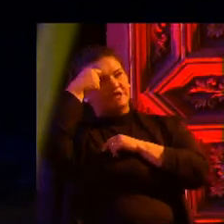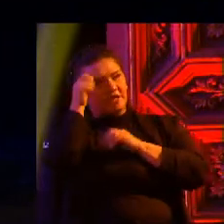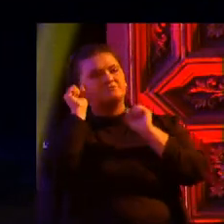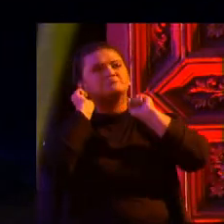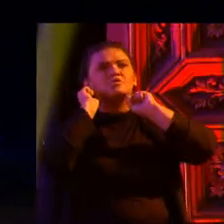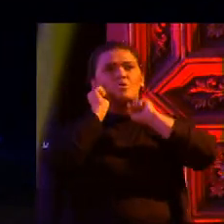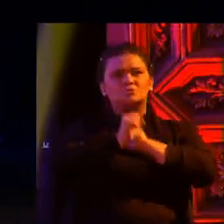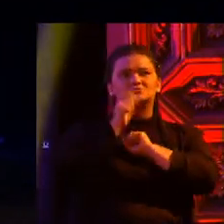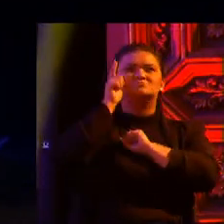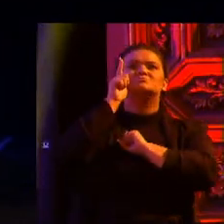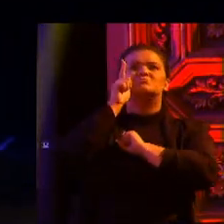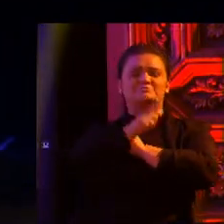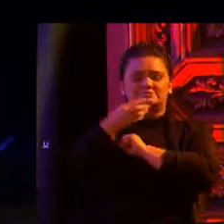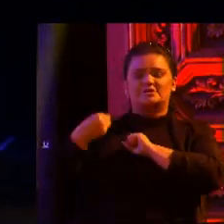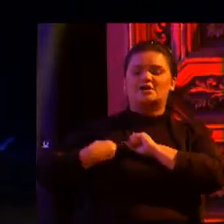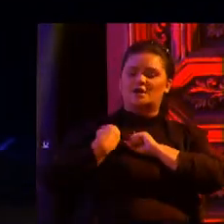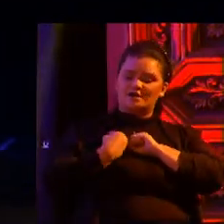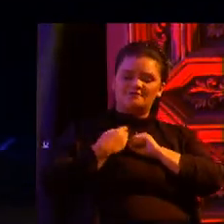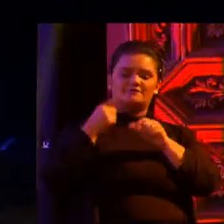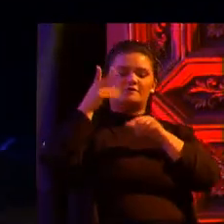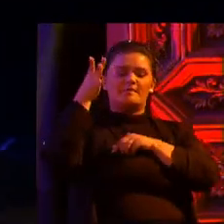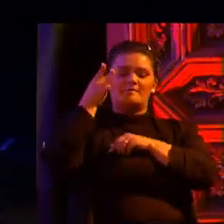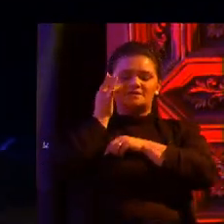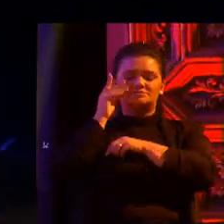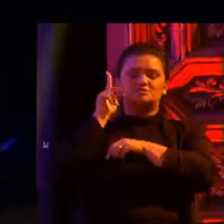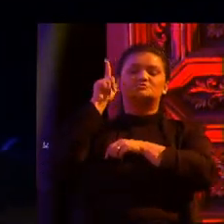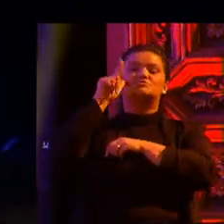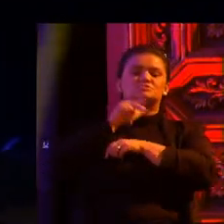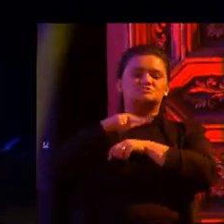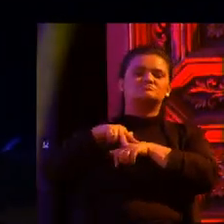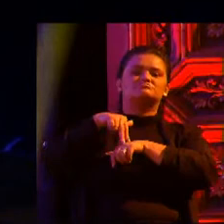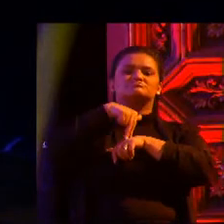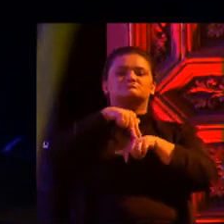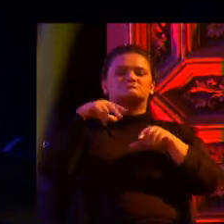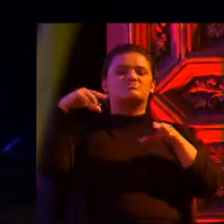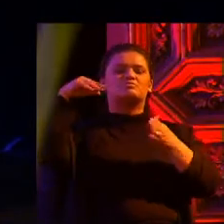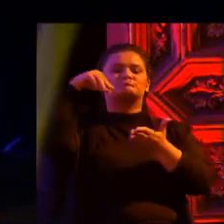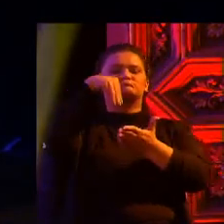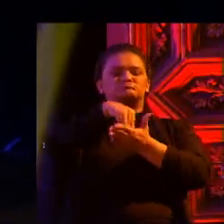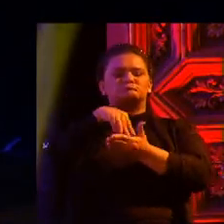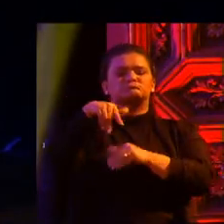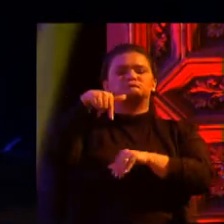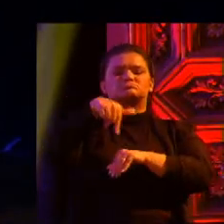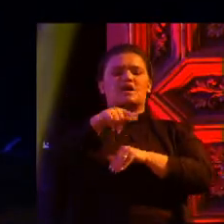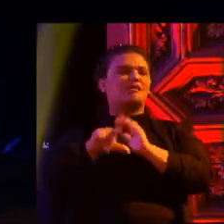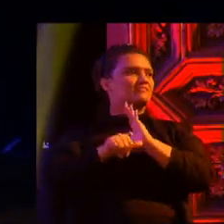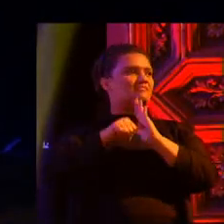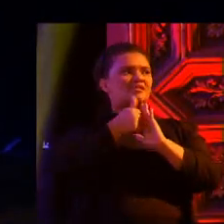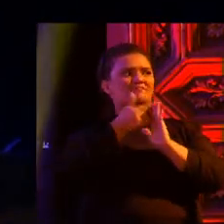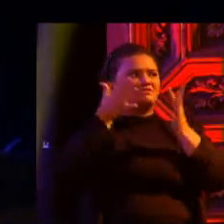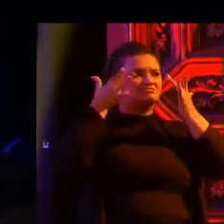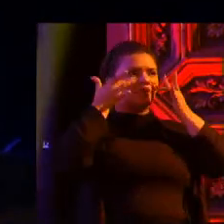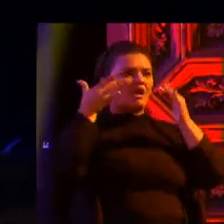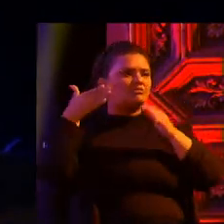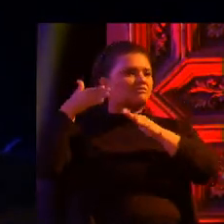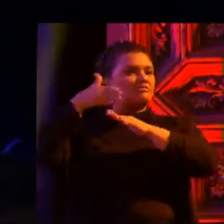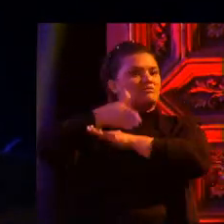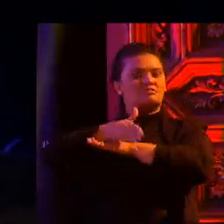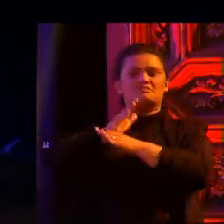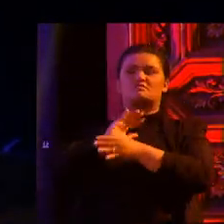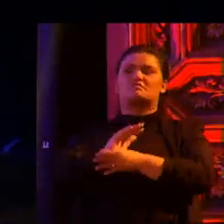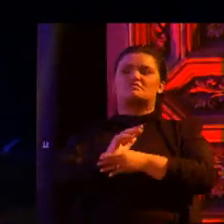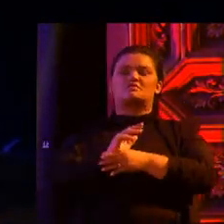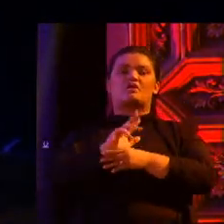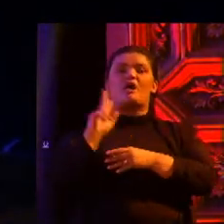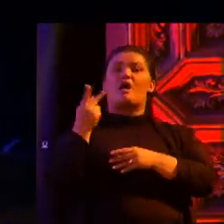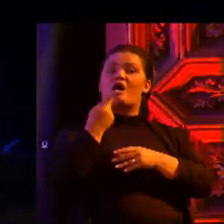estar viva para estar aqui presente, ocupando esse espaço. É a primeira vez que eu entro no teatro e o